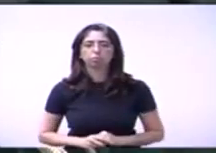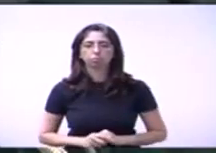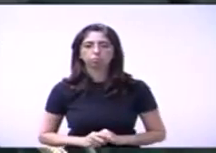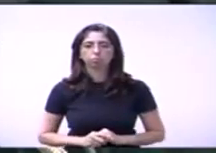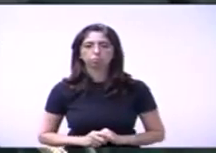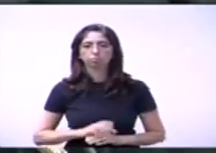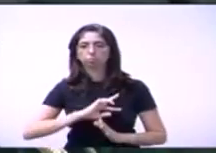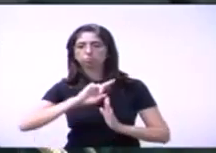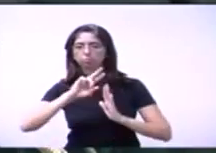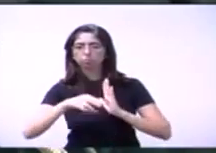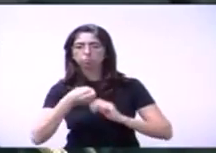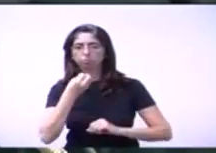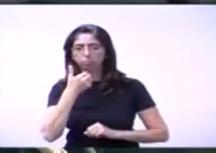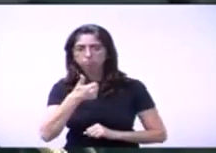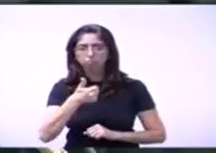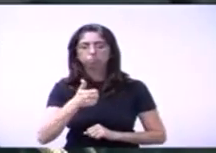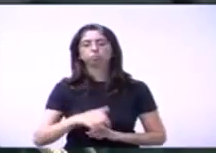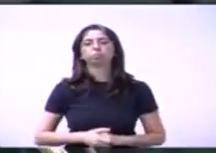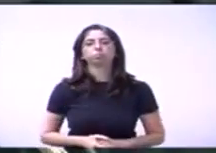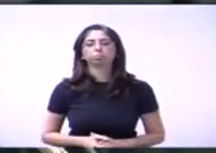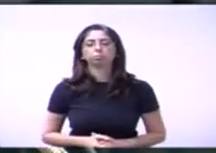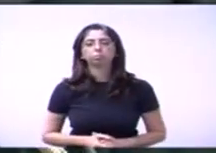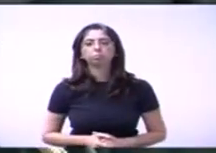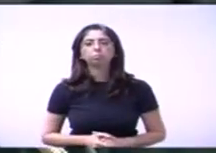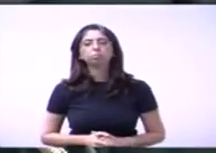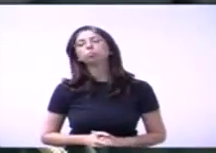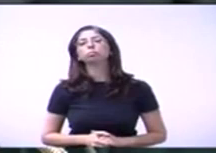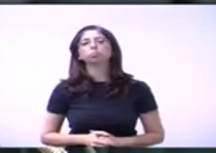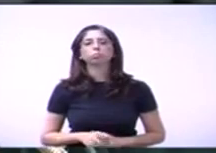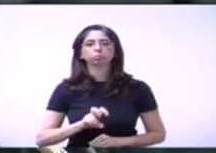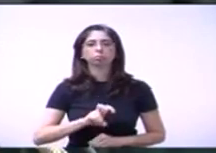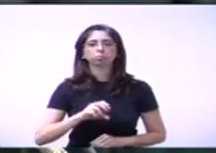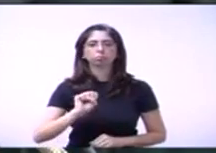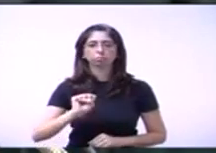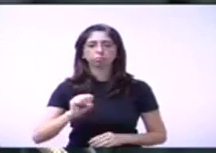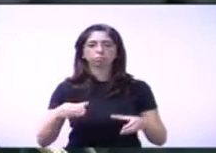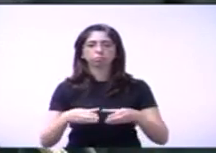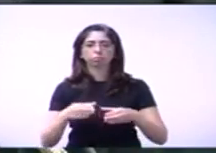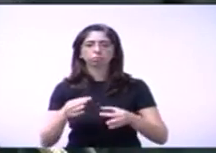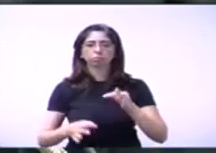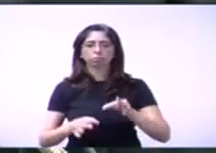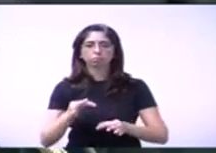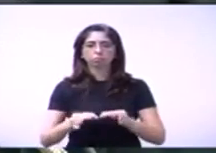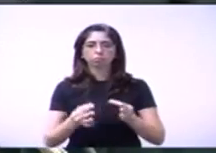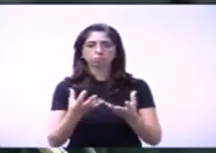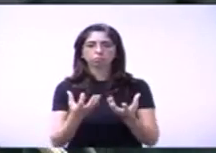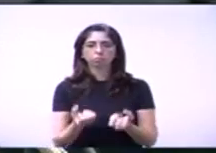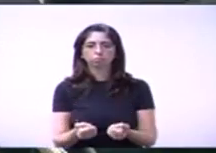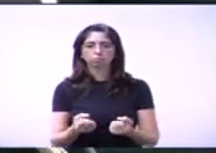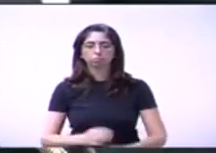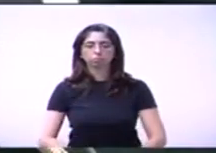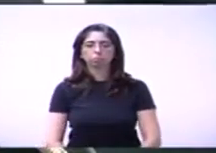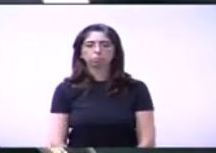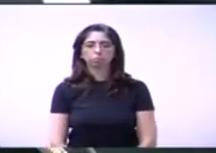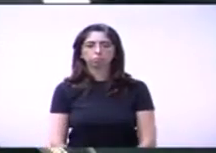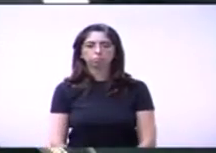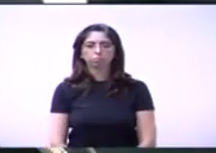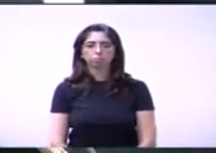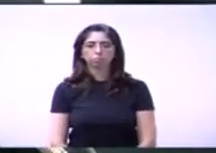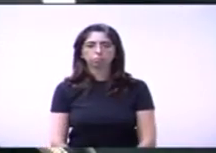benefícios eventuais e da outras providências. Pareceres 58 da Comissão de Justiça, favorável.